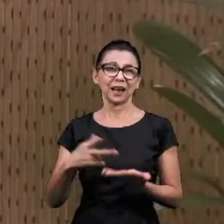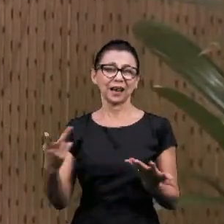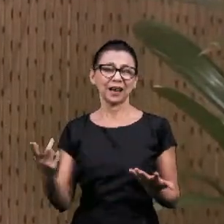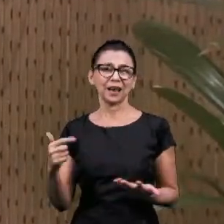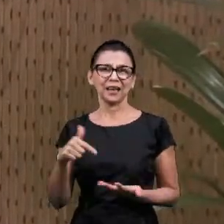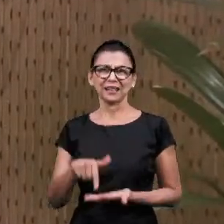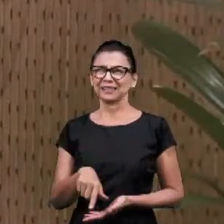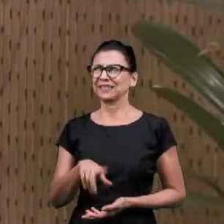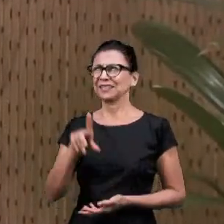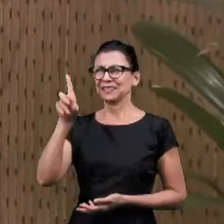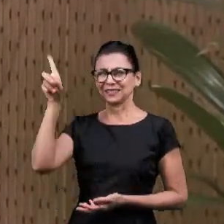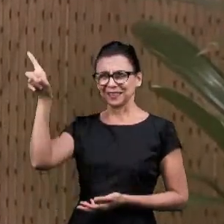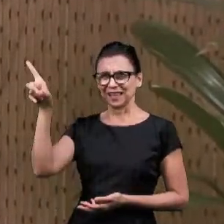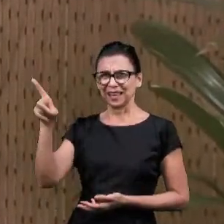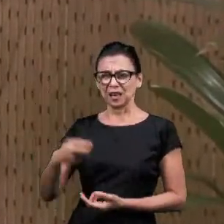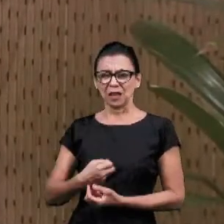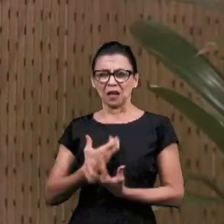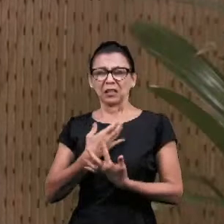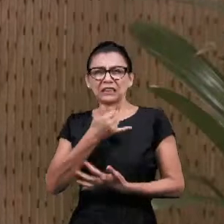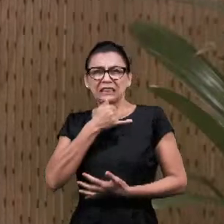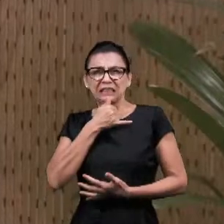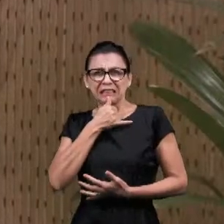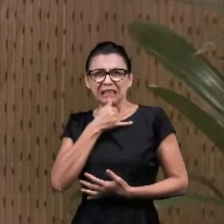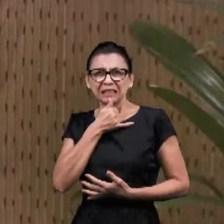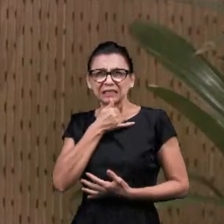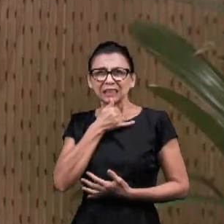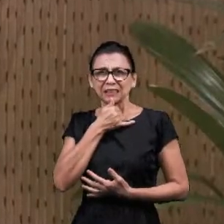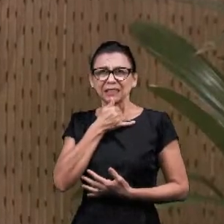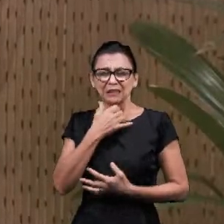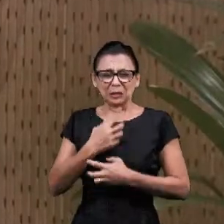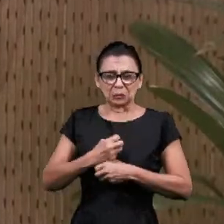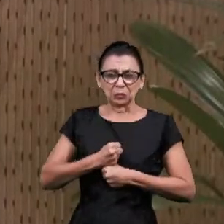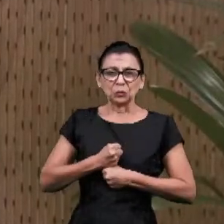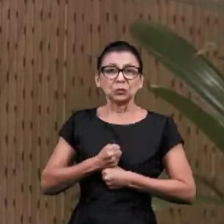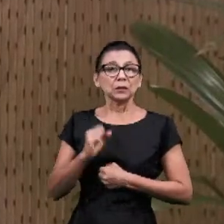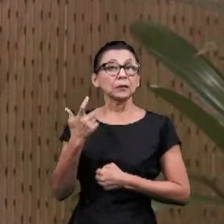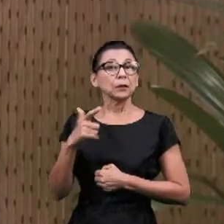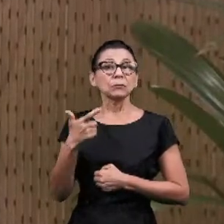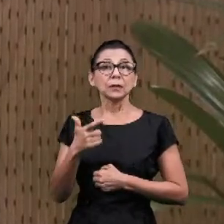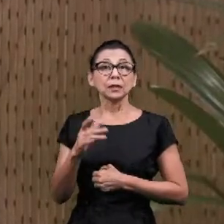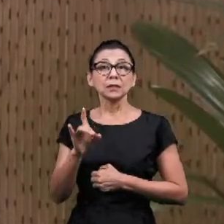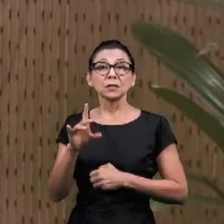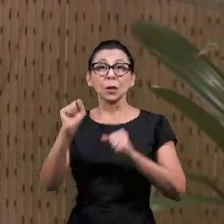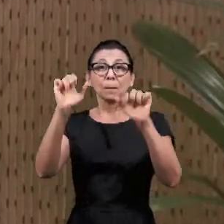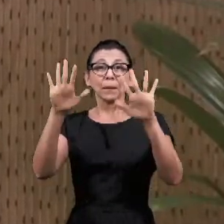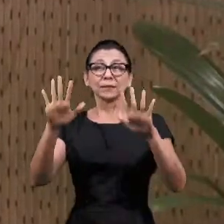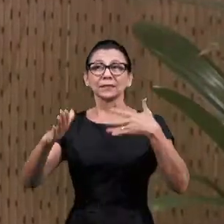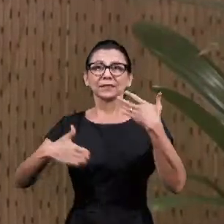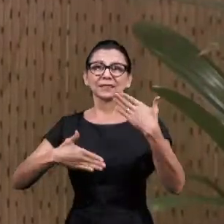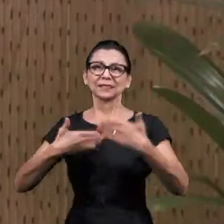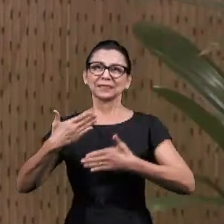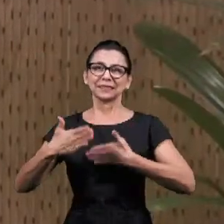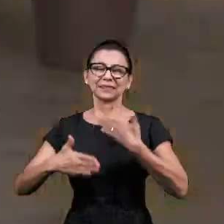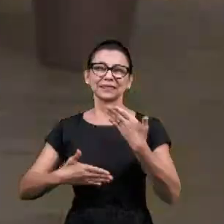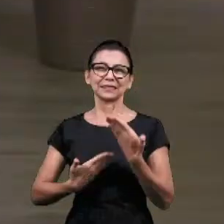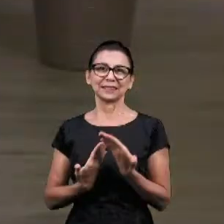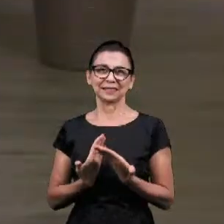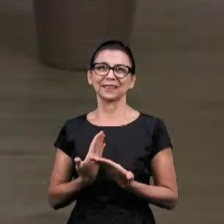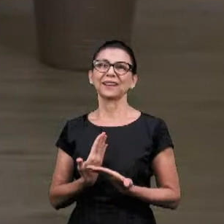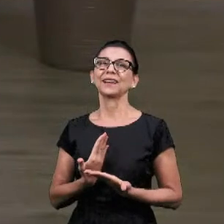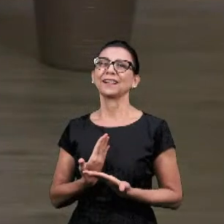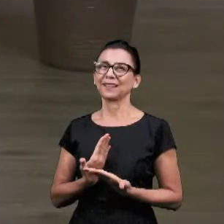emocional. Nada disso, não vai ter nada disso. Vai ser só festa, só bênção, só alegria. Toda a eternidade. Que coisa